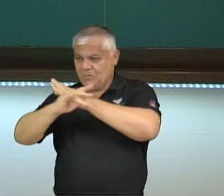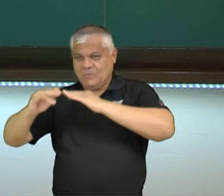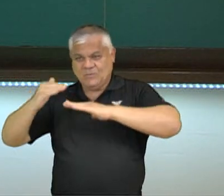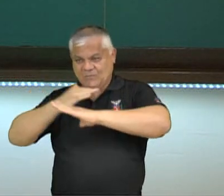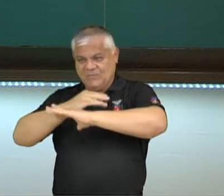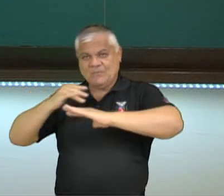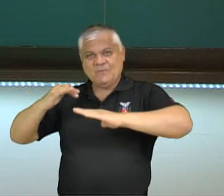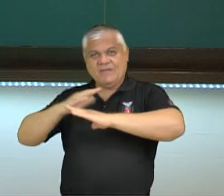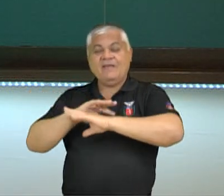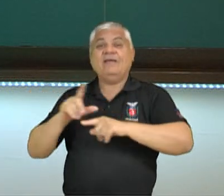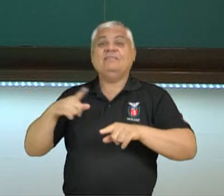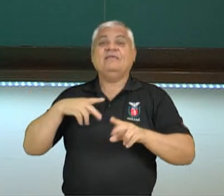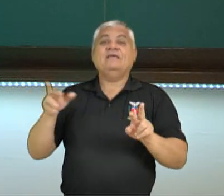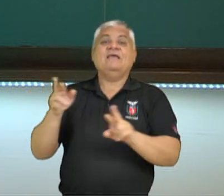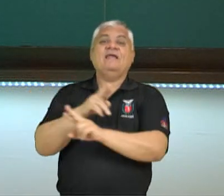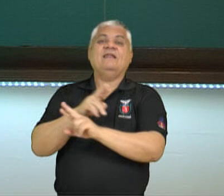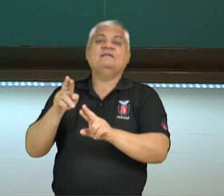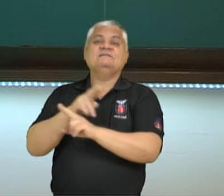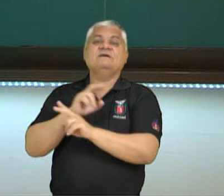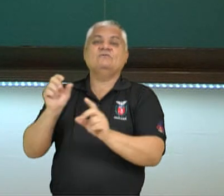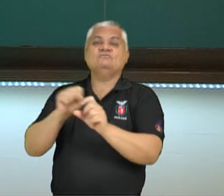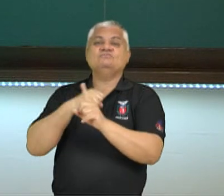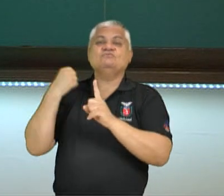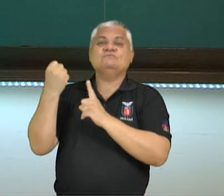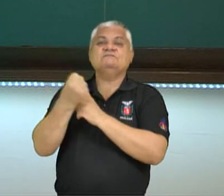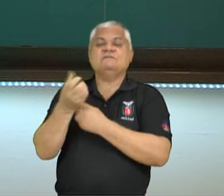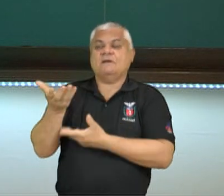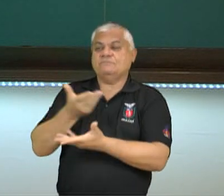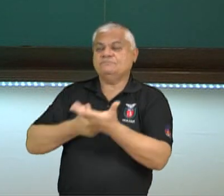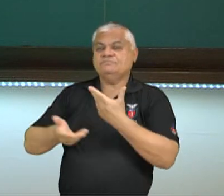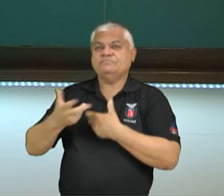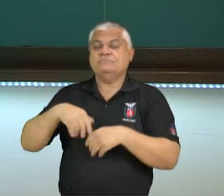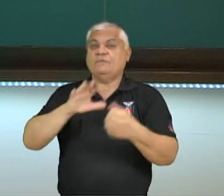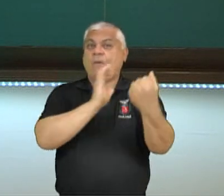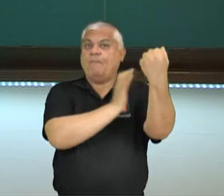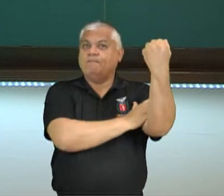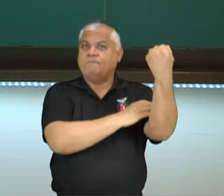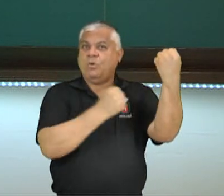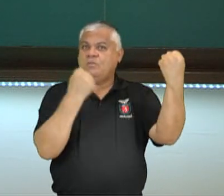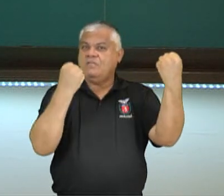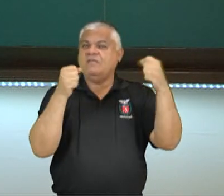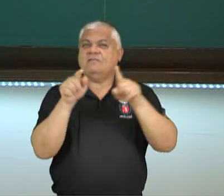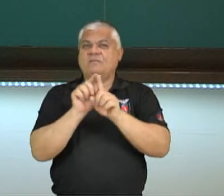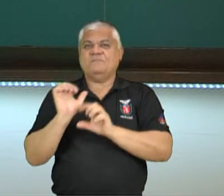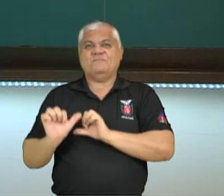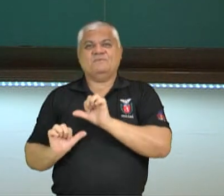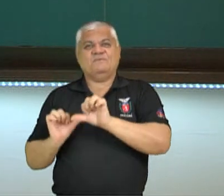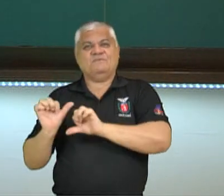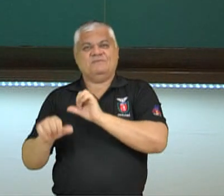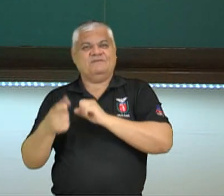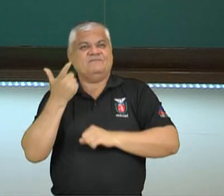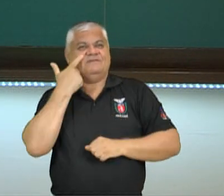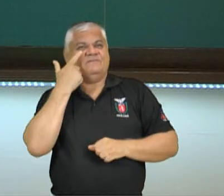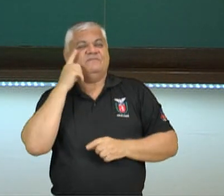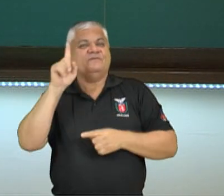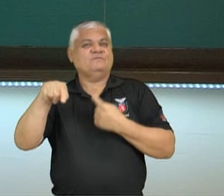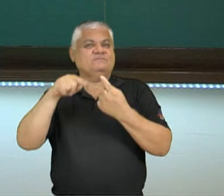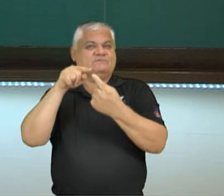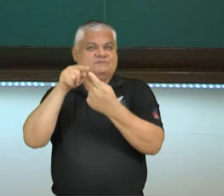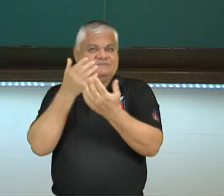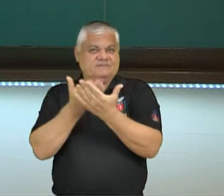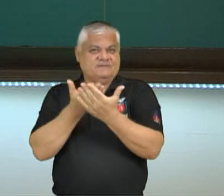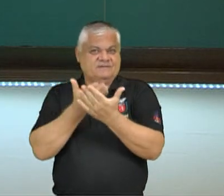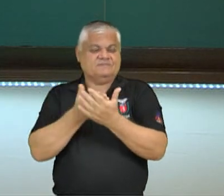ter as relações sociais, as relações de poder também se alterando, Vamos dar uma olhadinha aqui no